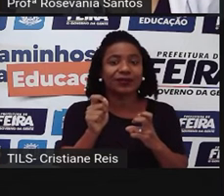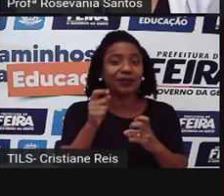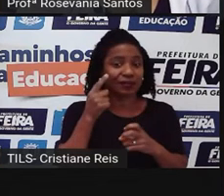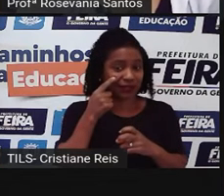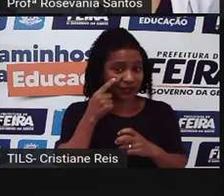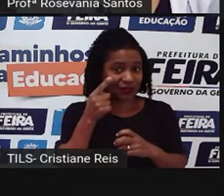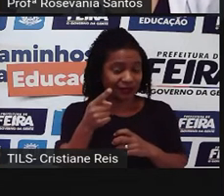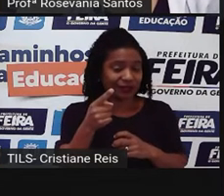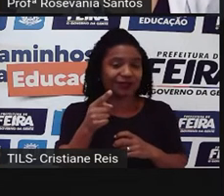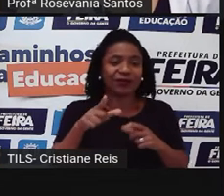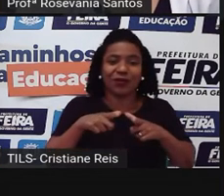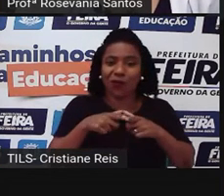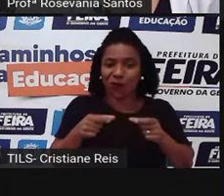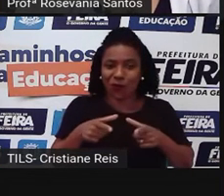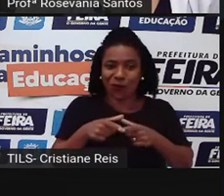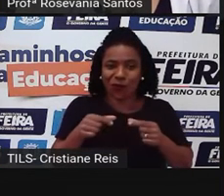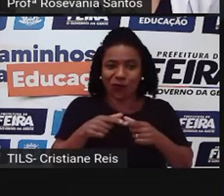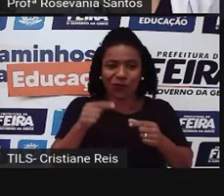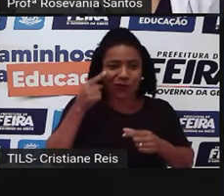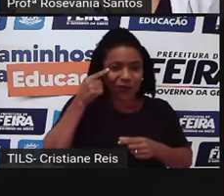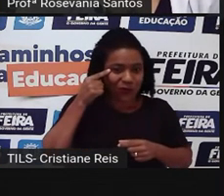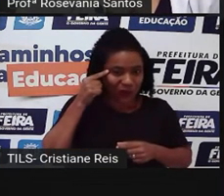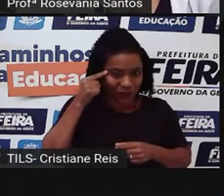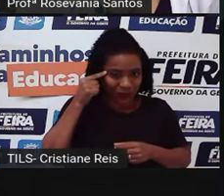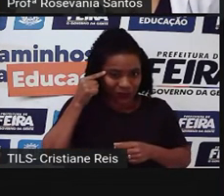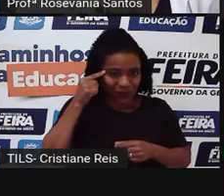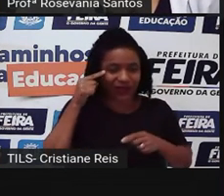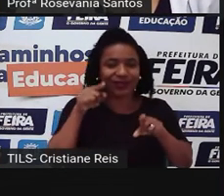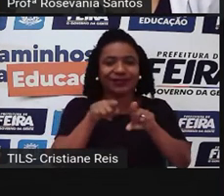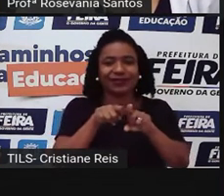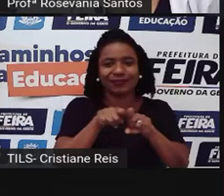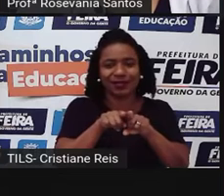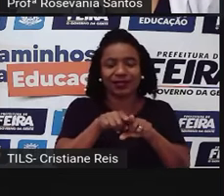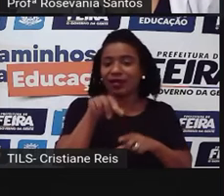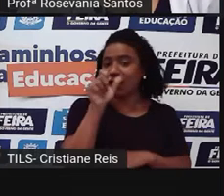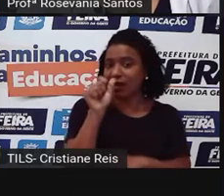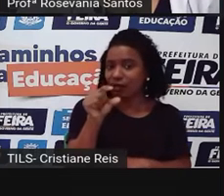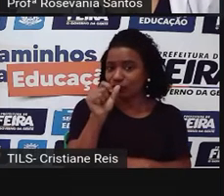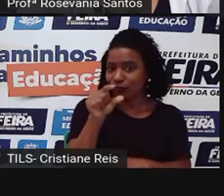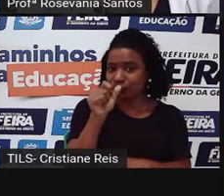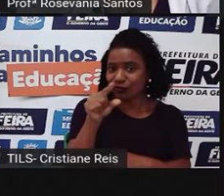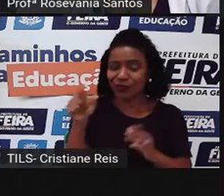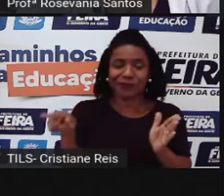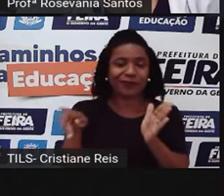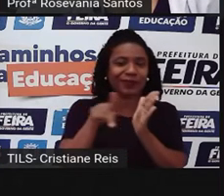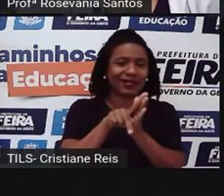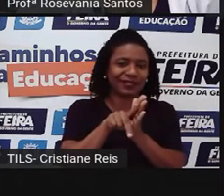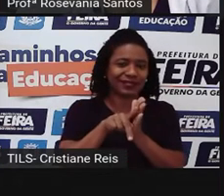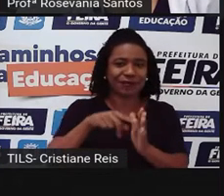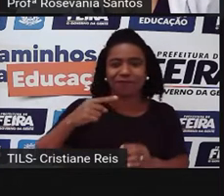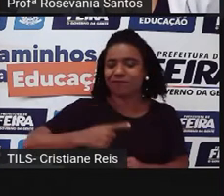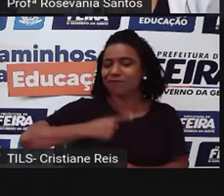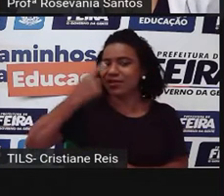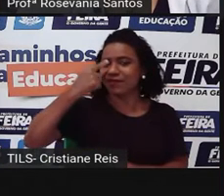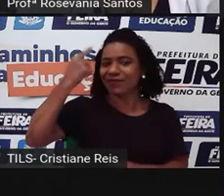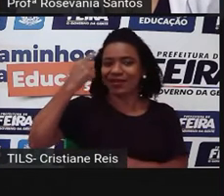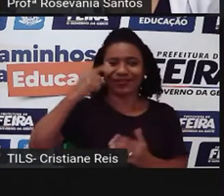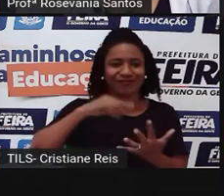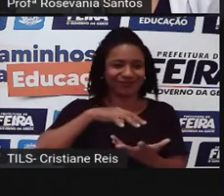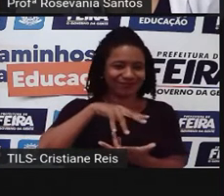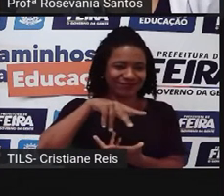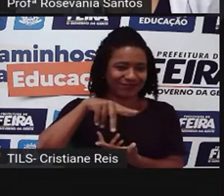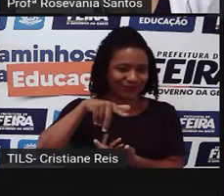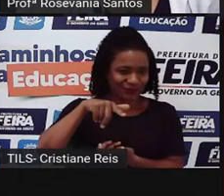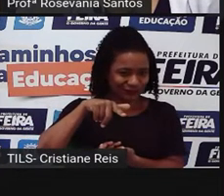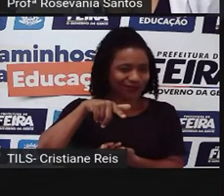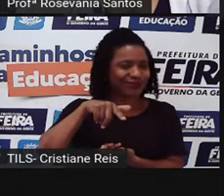Japão, ó, já estava até esquecendo o Japão. Então, tudo que está aqui dessa partezinha de azul era chamado de primeiro mundo.